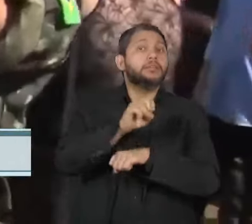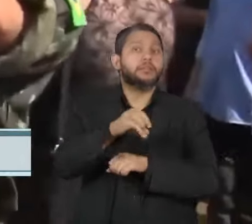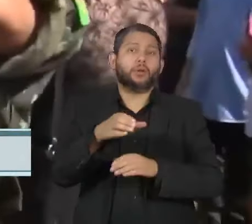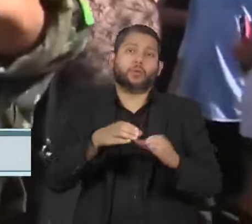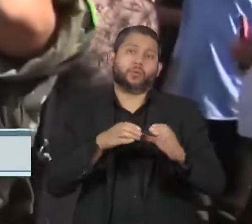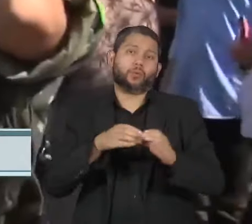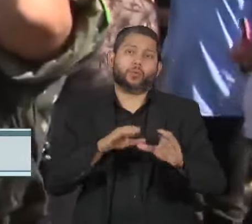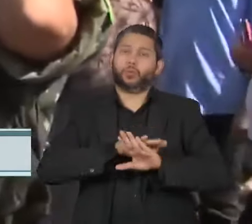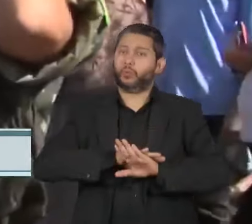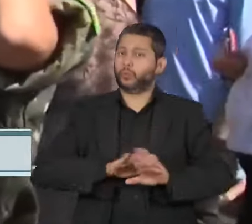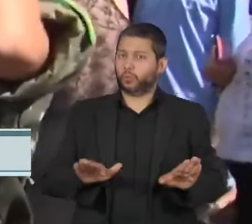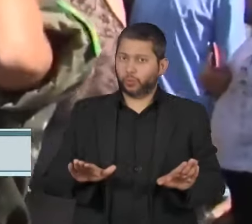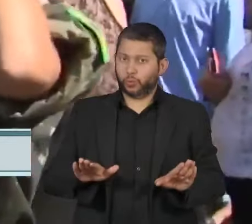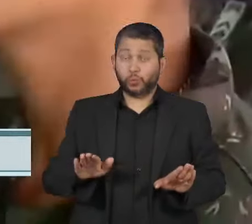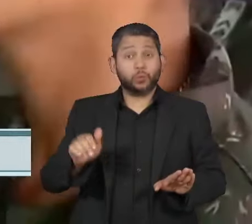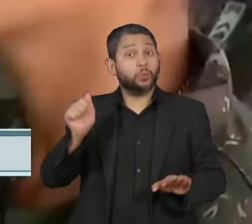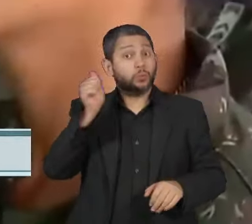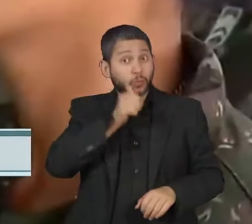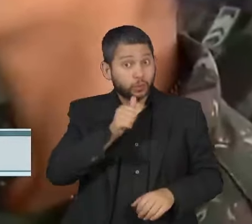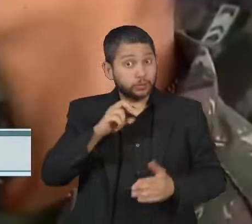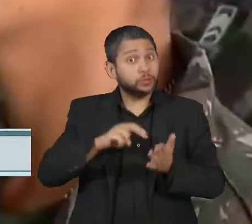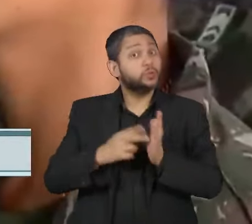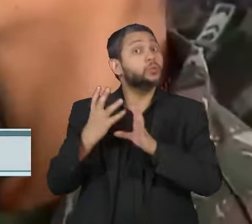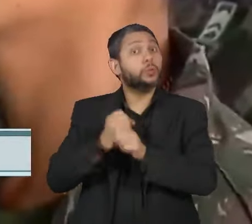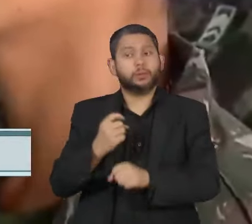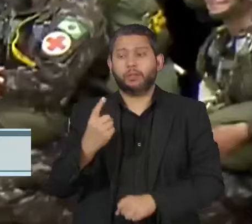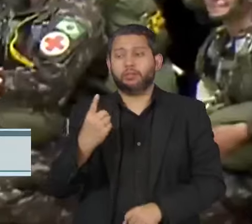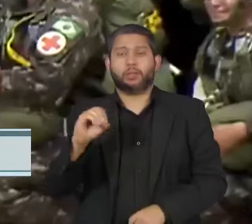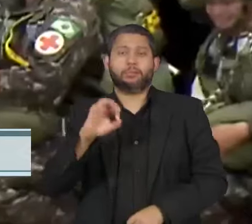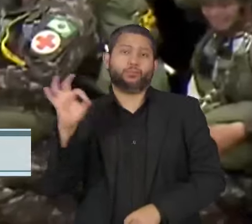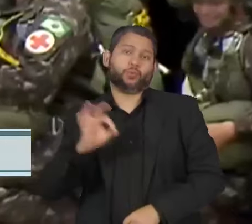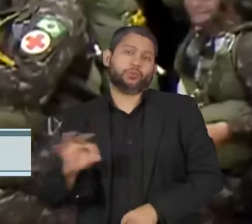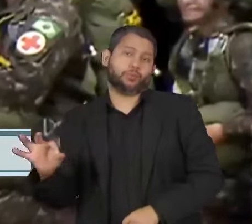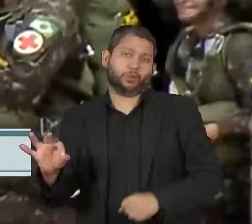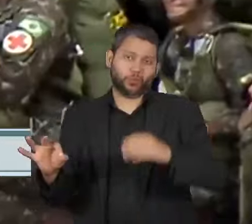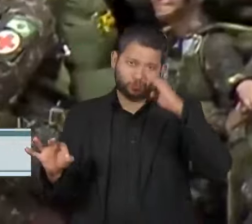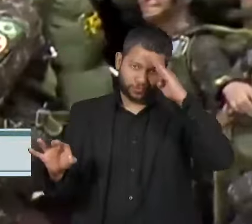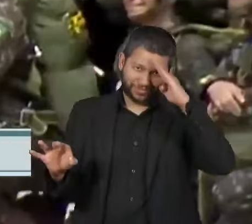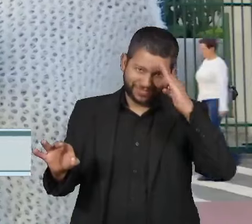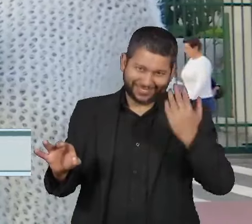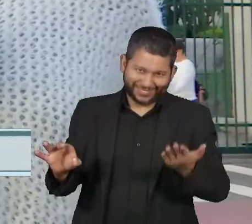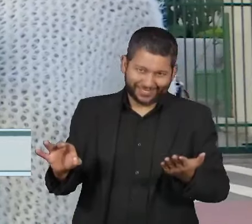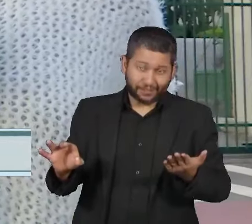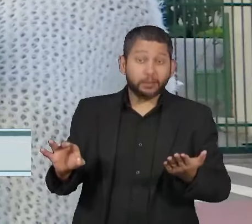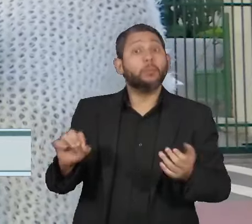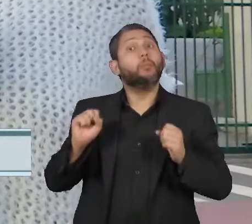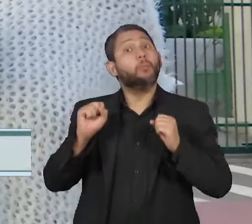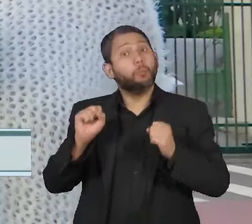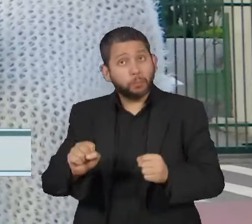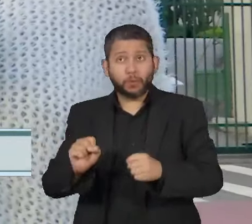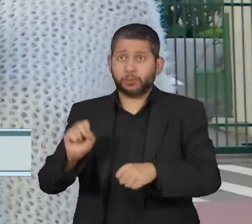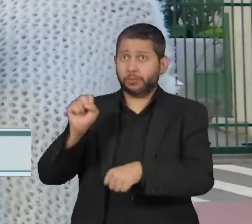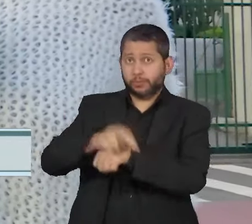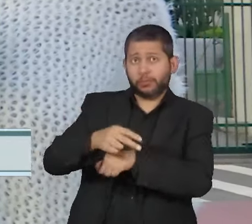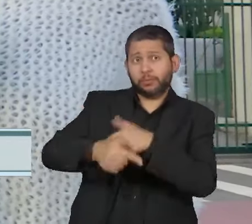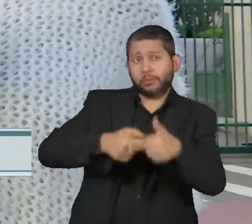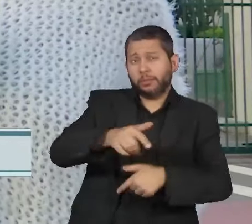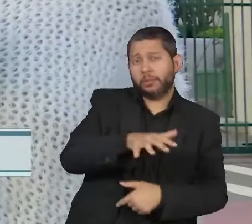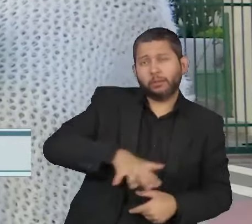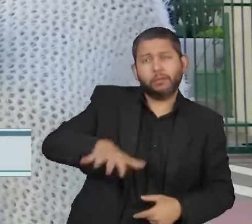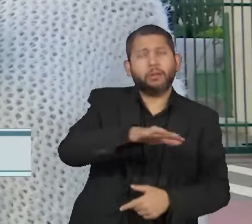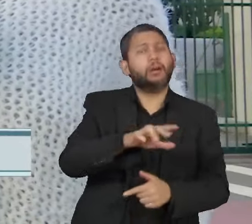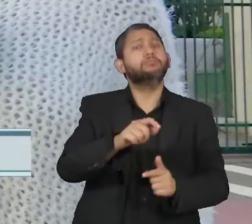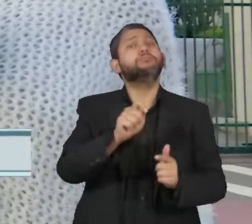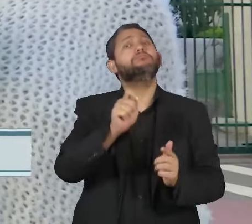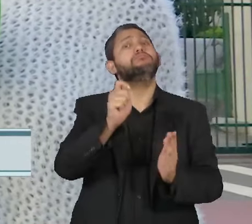concursos públicos. Elas representam 10% de todo o efetivo. Com a possibilidade de ingressar no serviço pelo